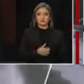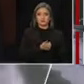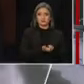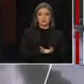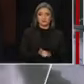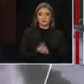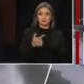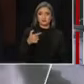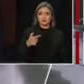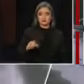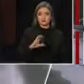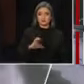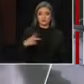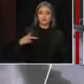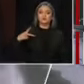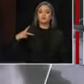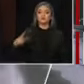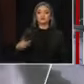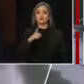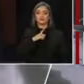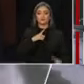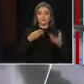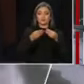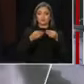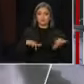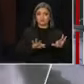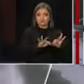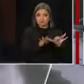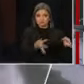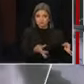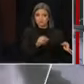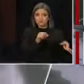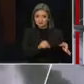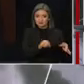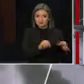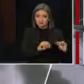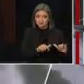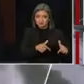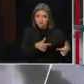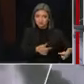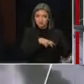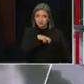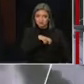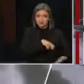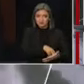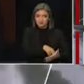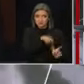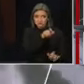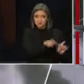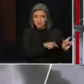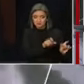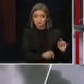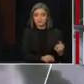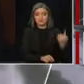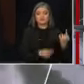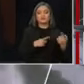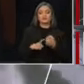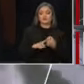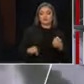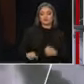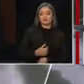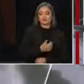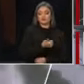Penal, o dano simples é movido por ação penal privada, bem como na hipótese do artigo